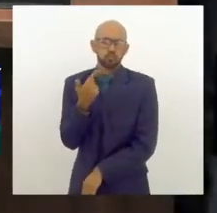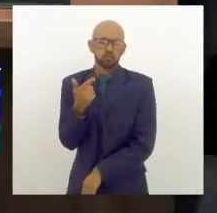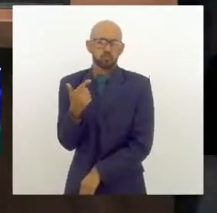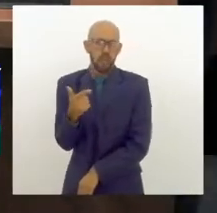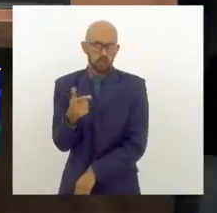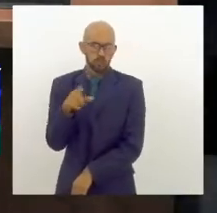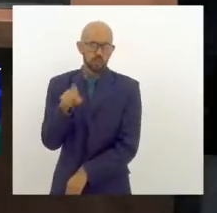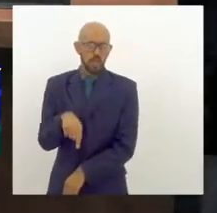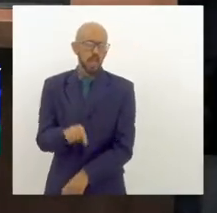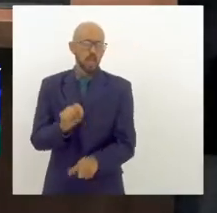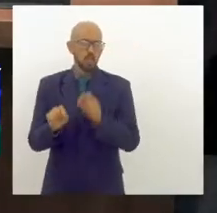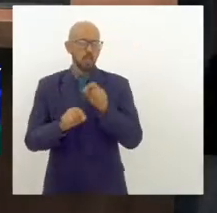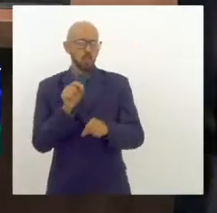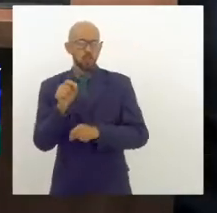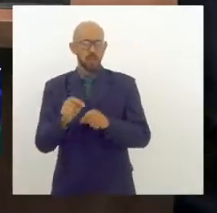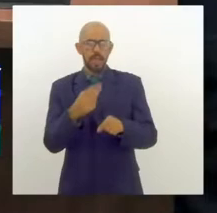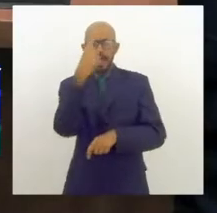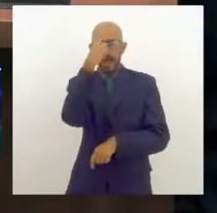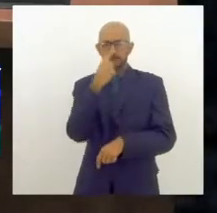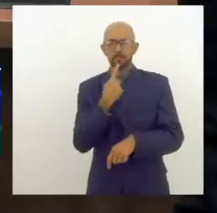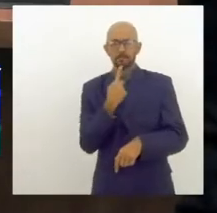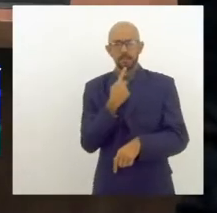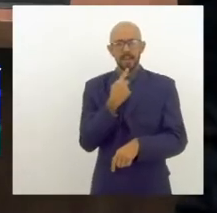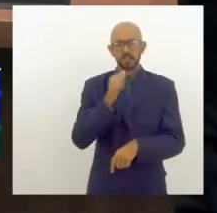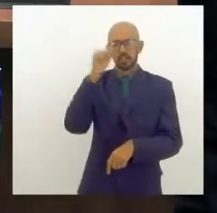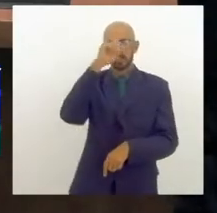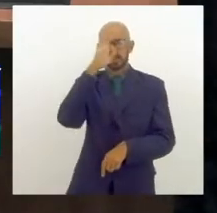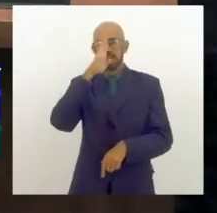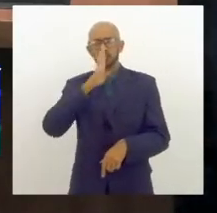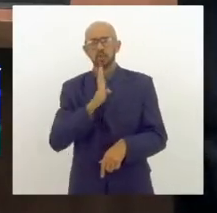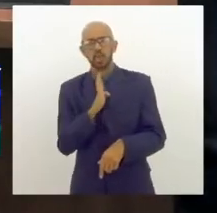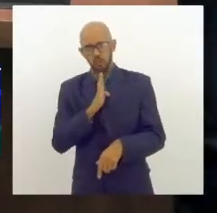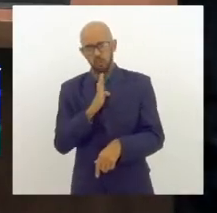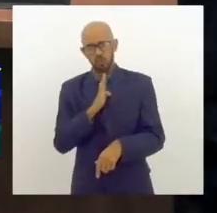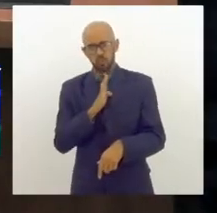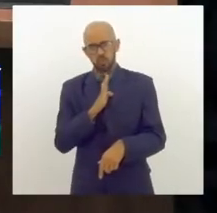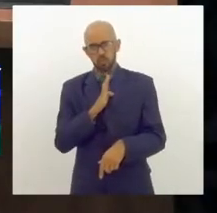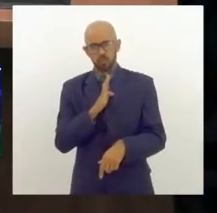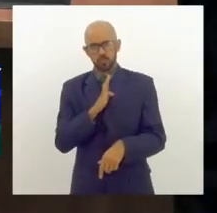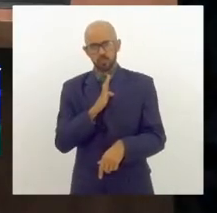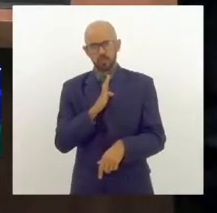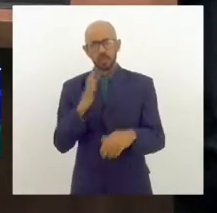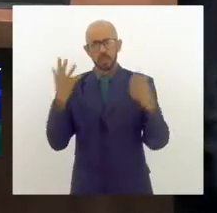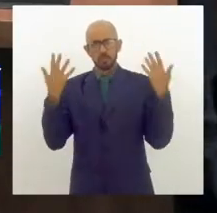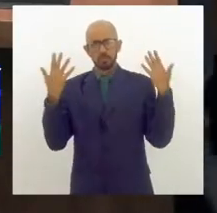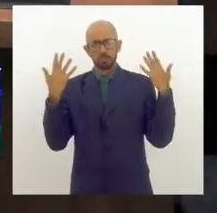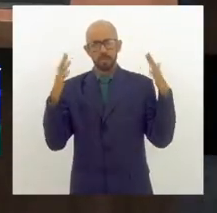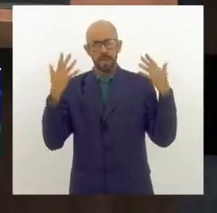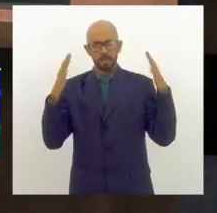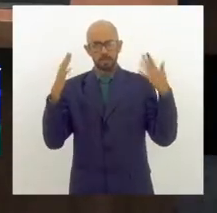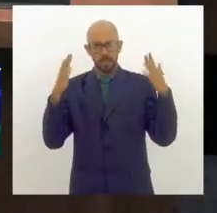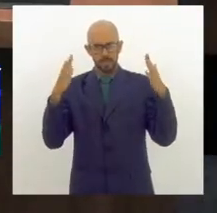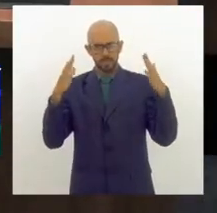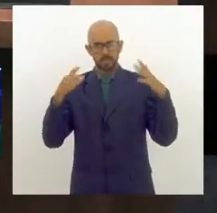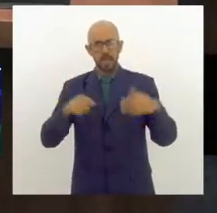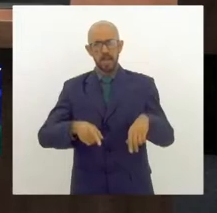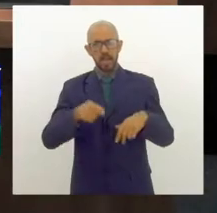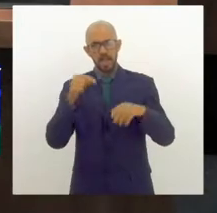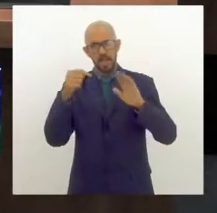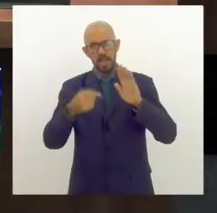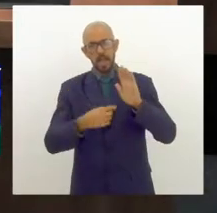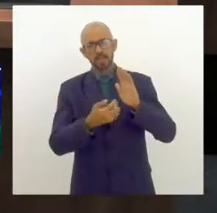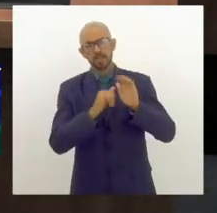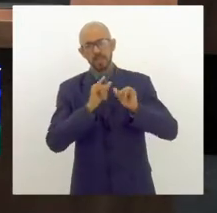cartão postal da política nacional. Quero parabenizar a essa mensagem do